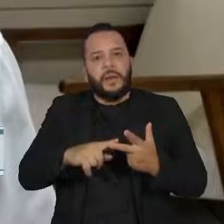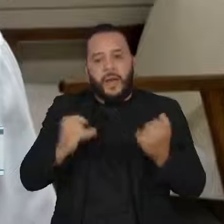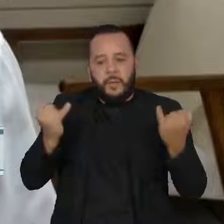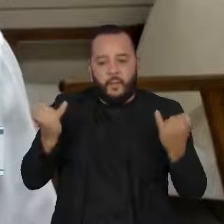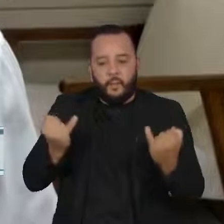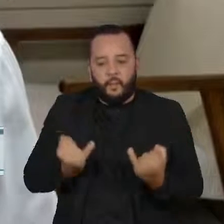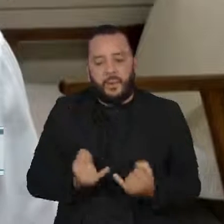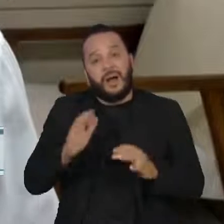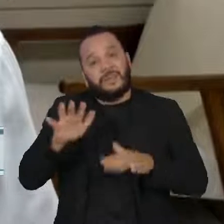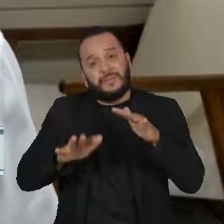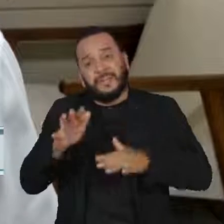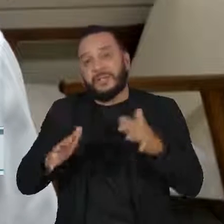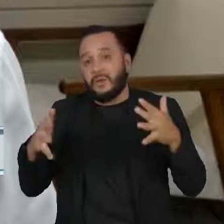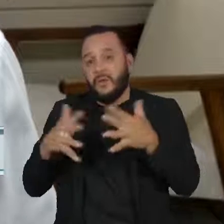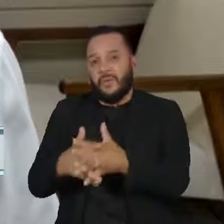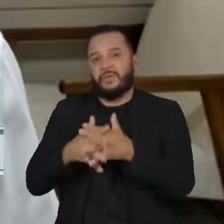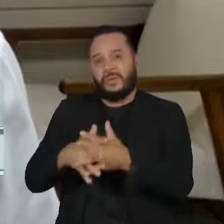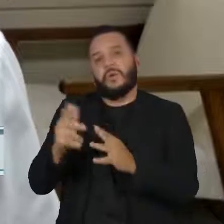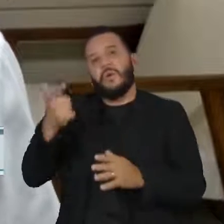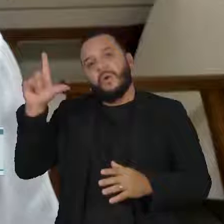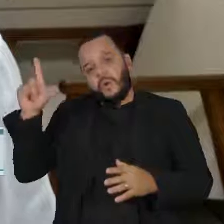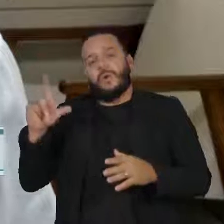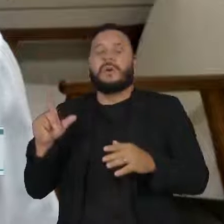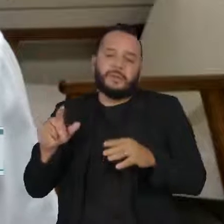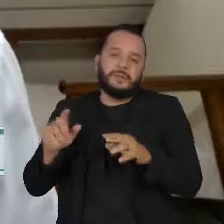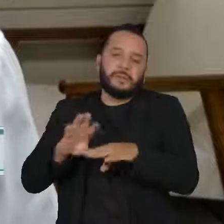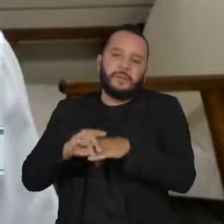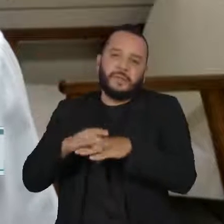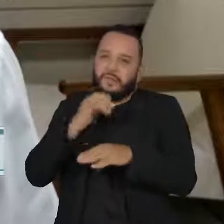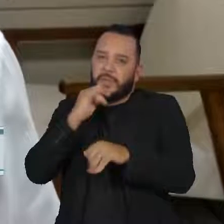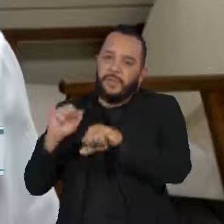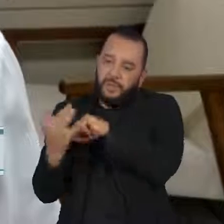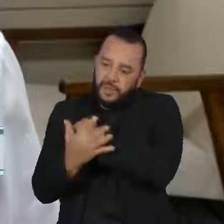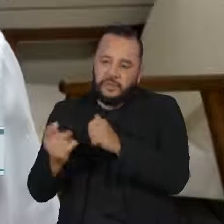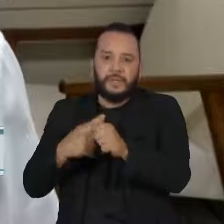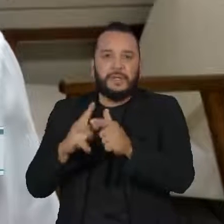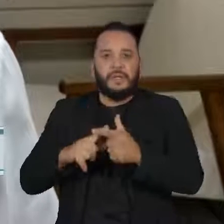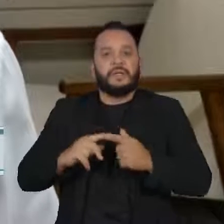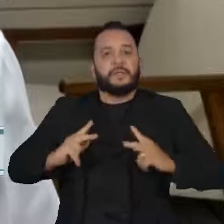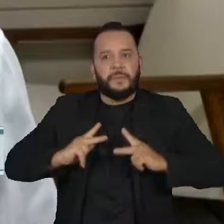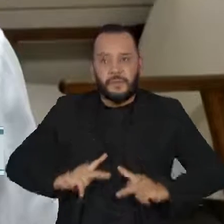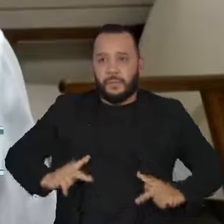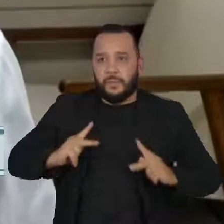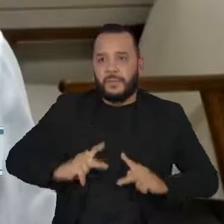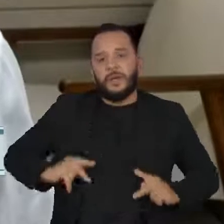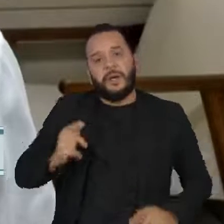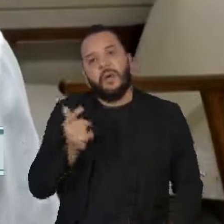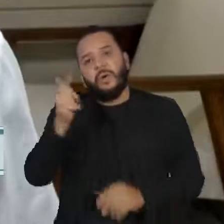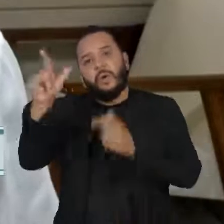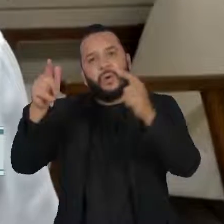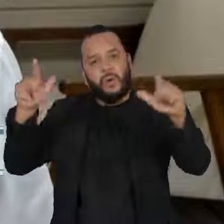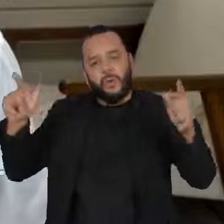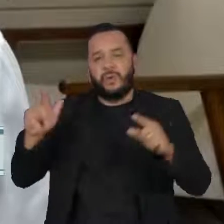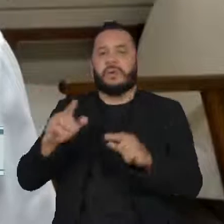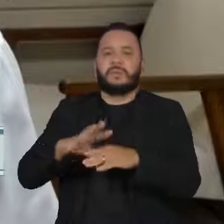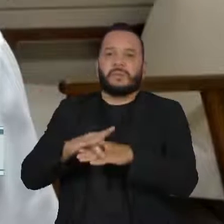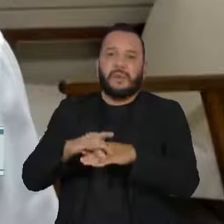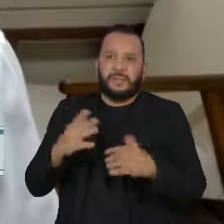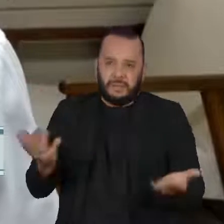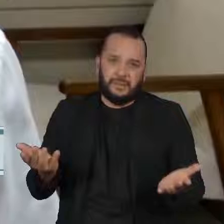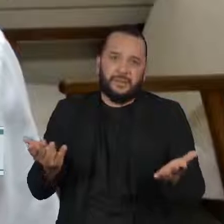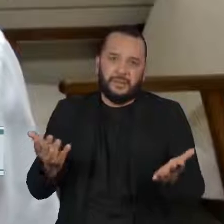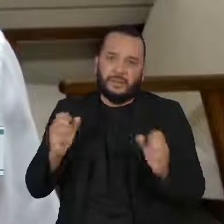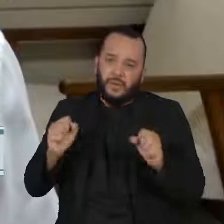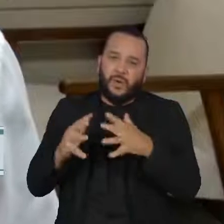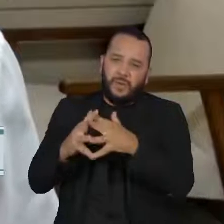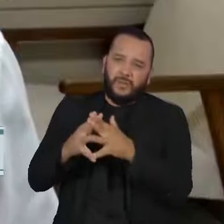com outras doenças infecciosas, por exemplo, Covid, pneumonia, dentre outras doenças. E é importante